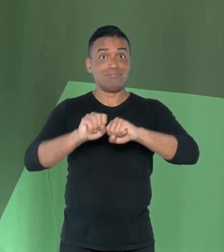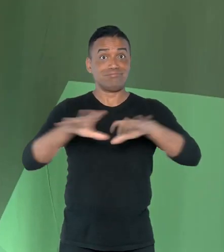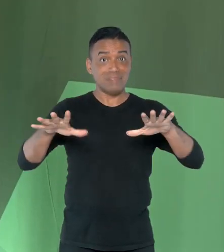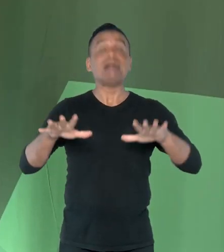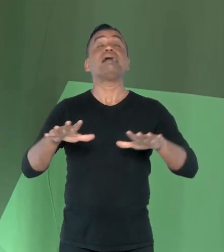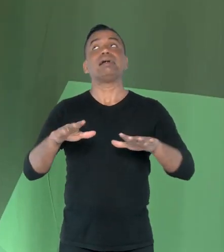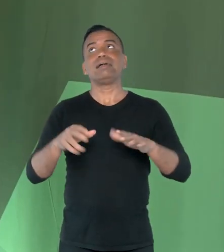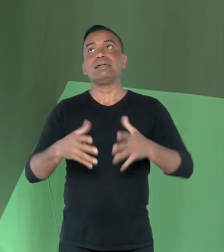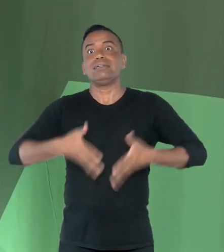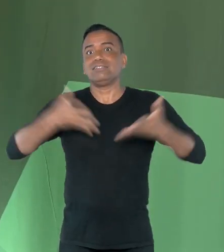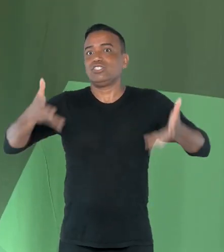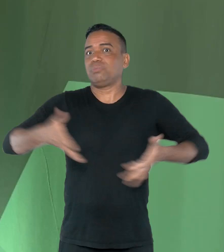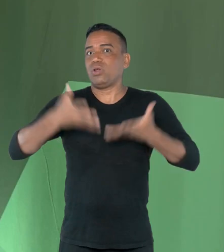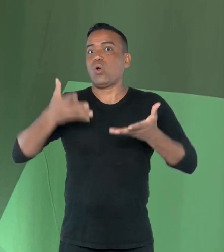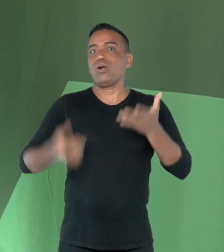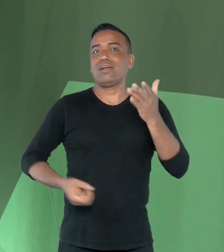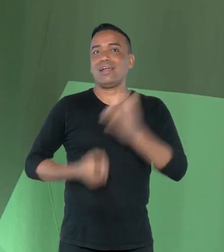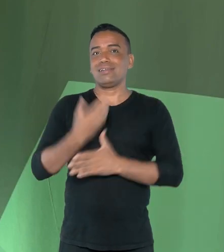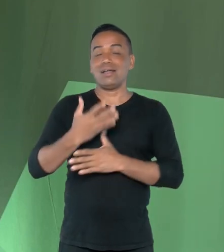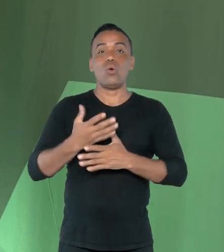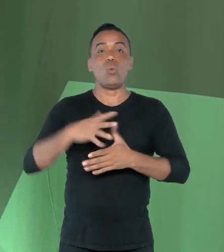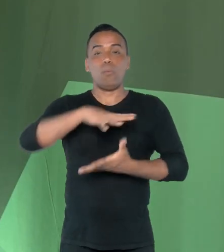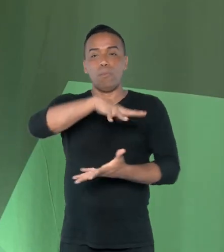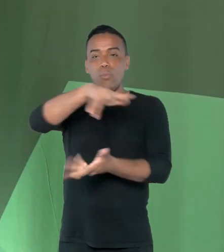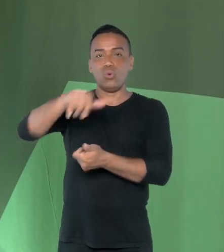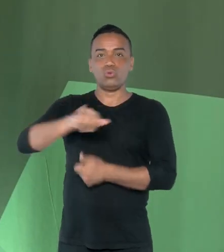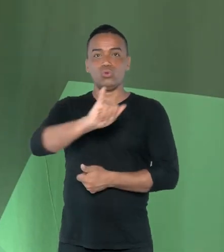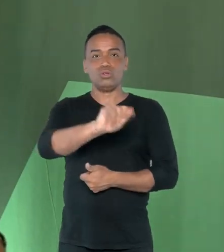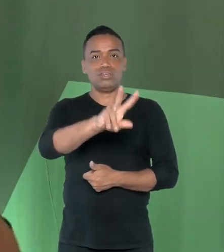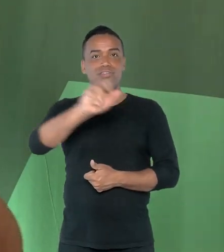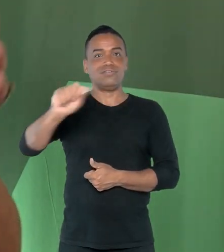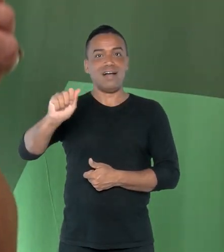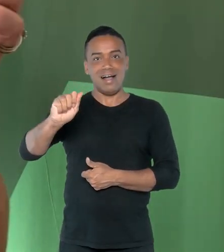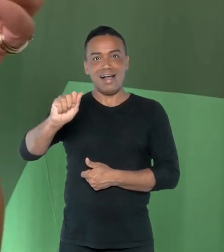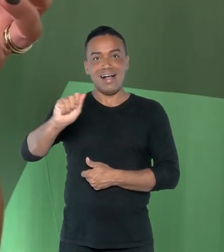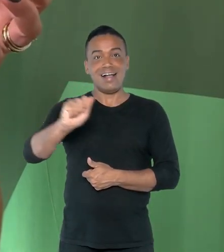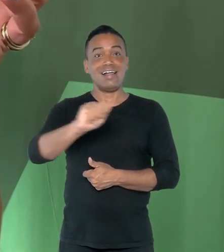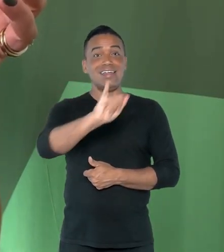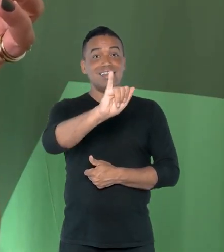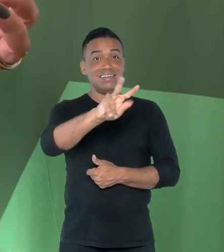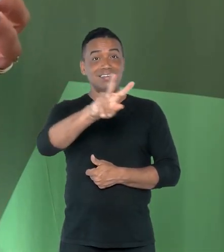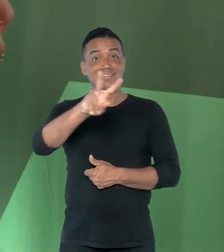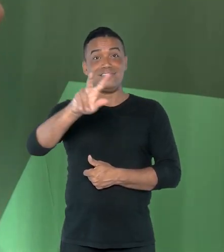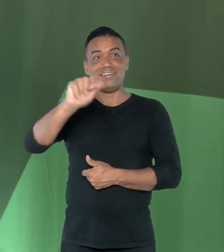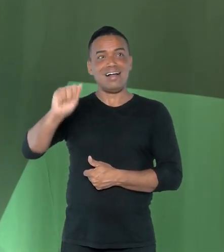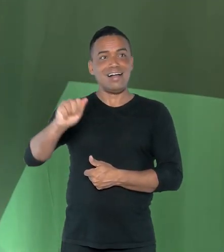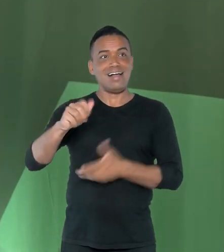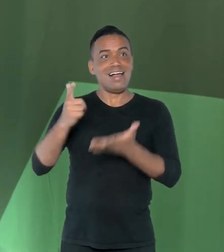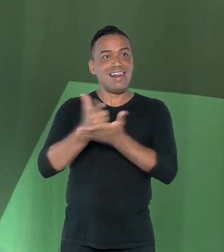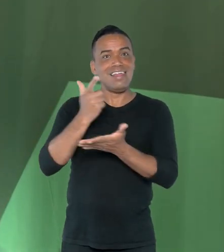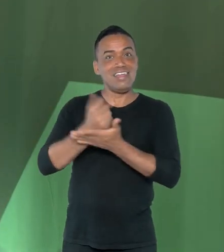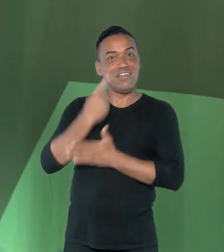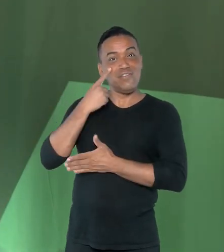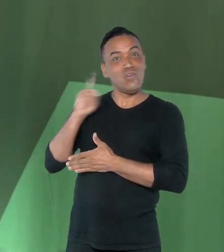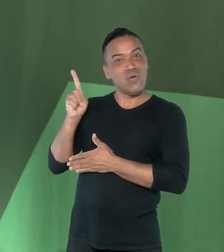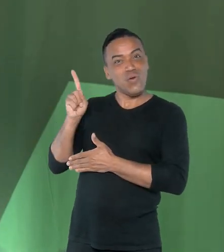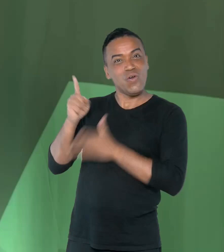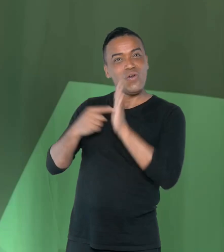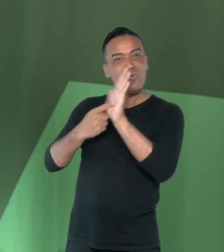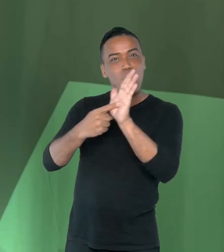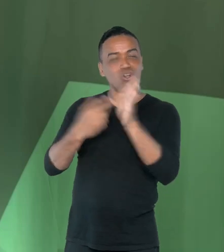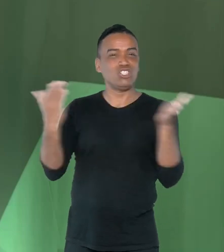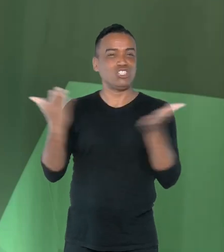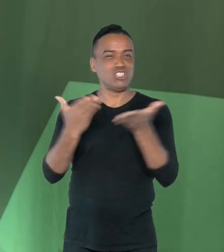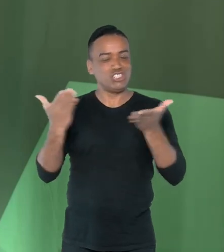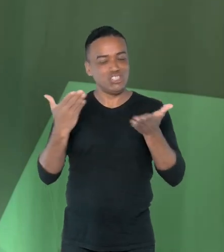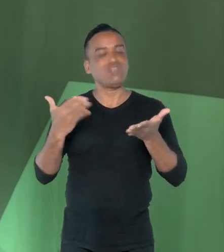criação de O Mundo de Iva, Despertar 2020, que é esse livro que a gente vai falar aqui hoje,